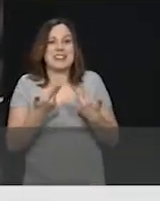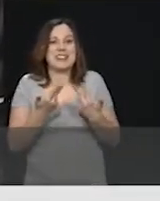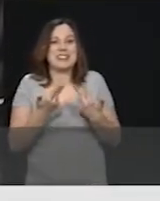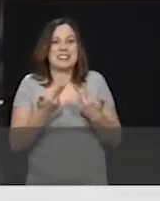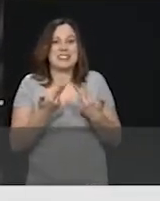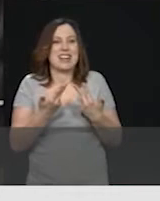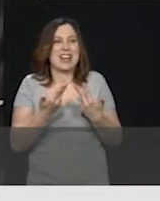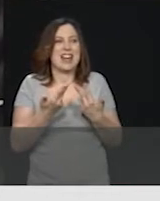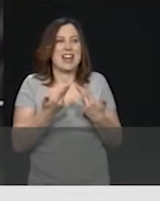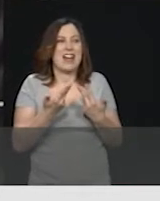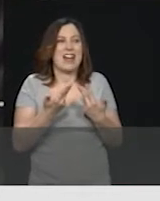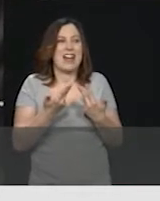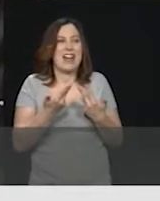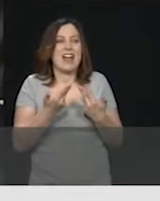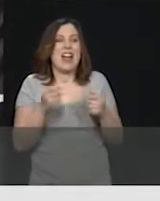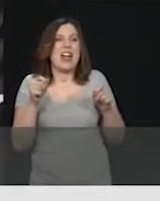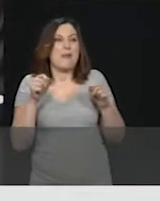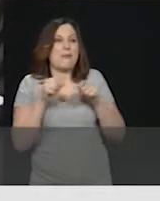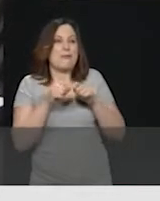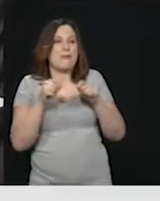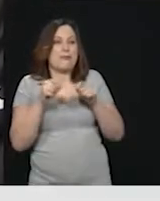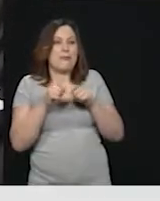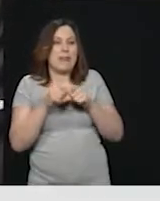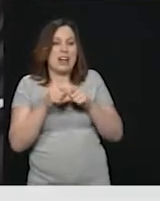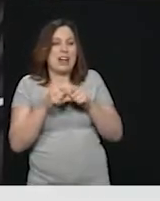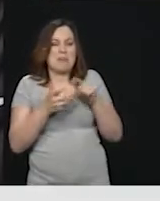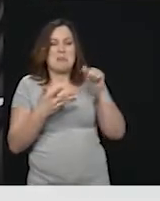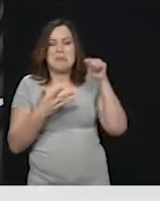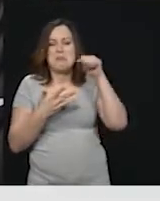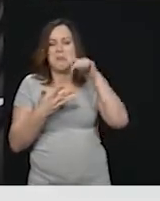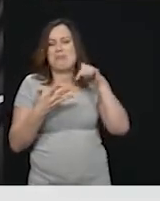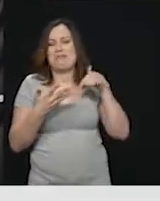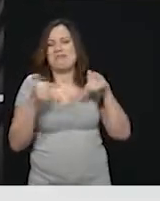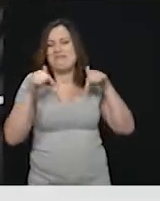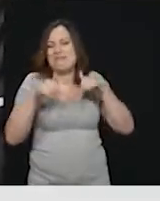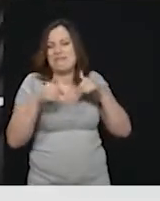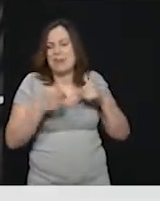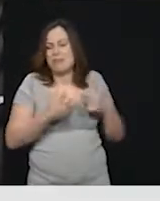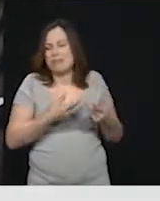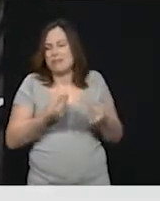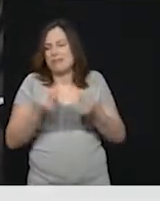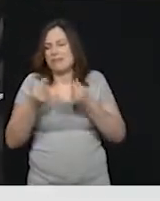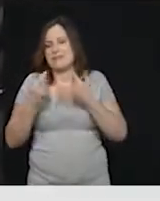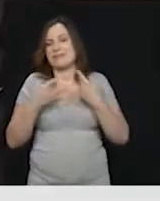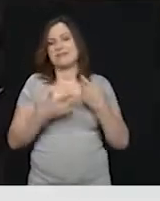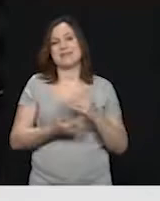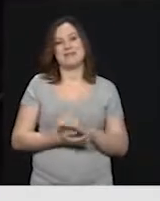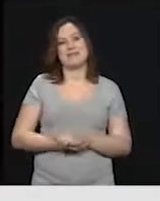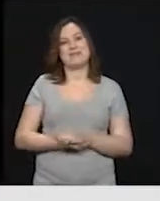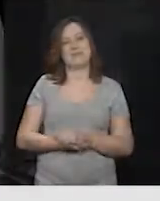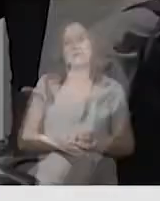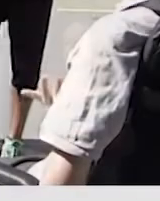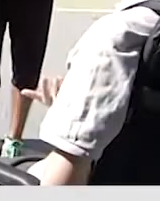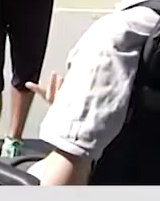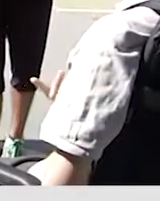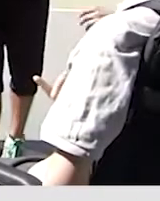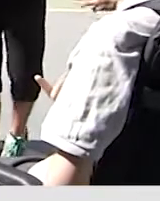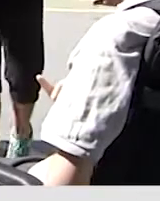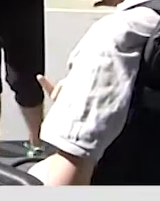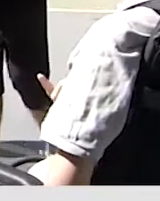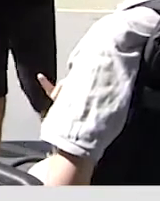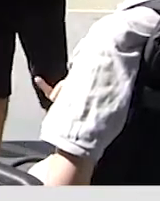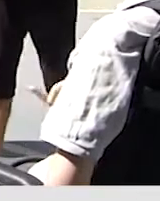de muitas coisas eu faço várias coisas aí